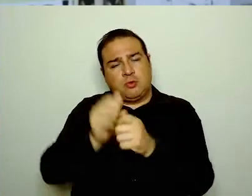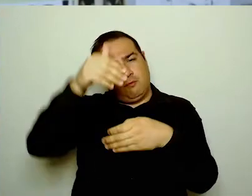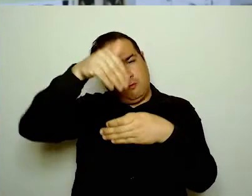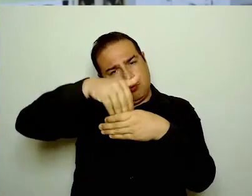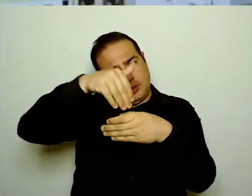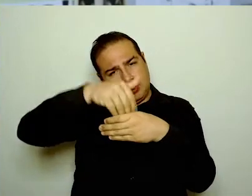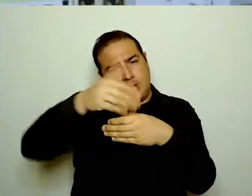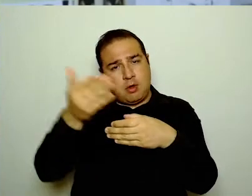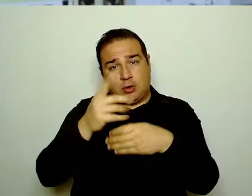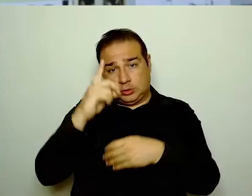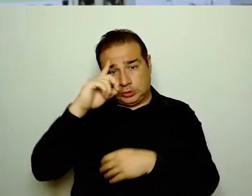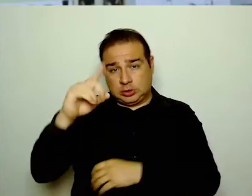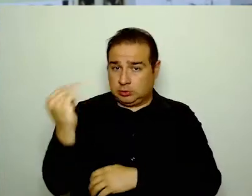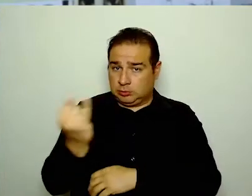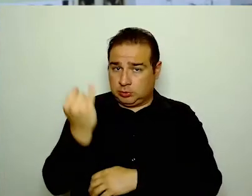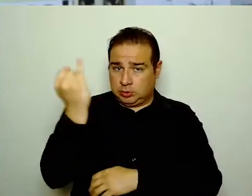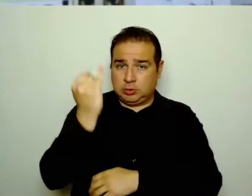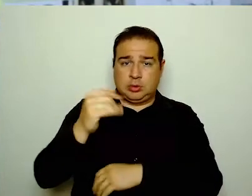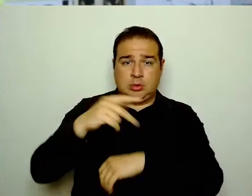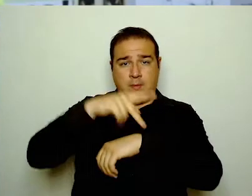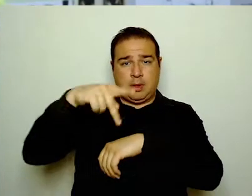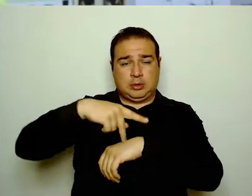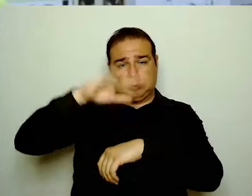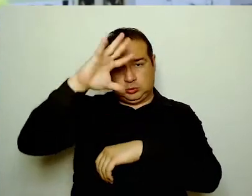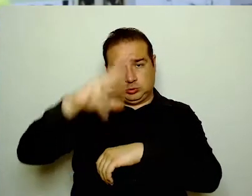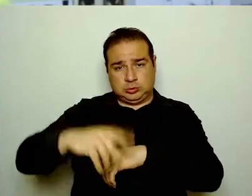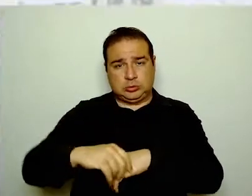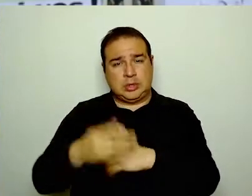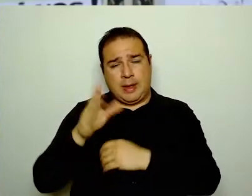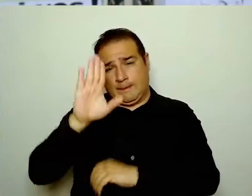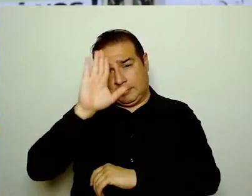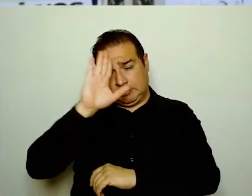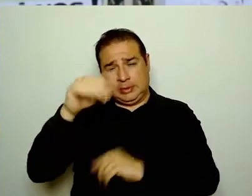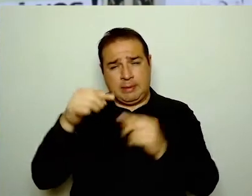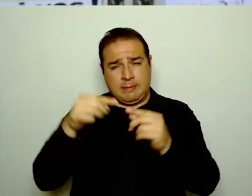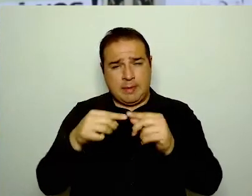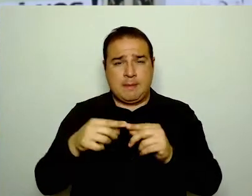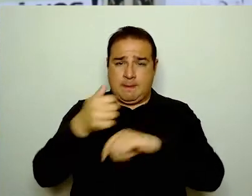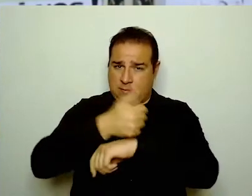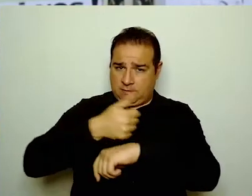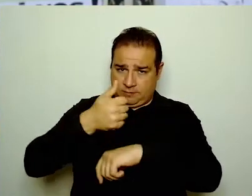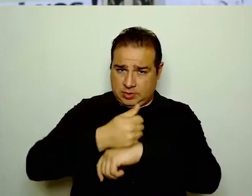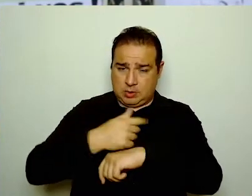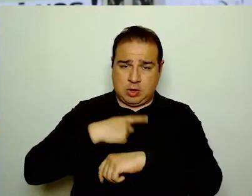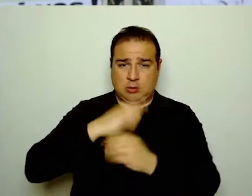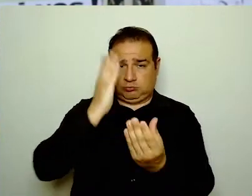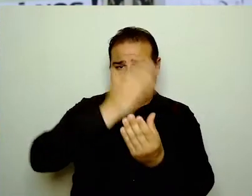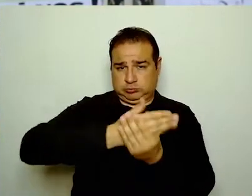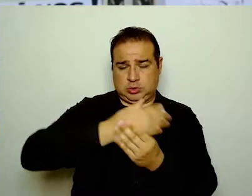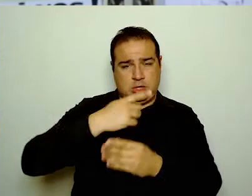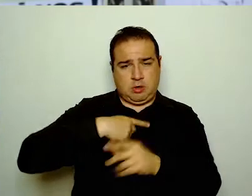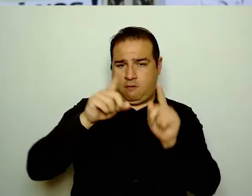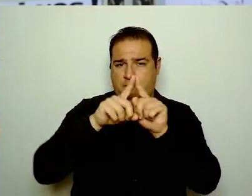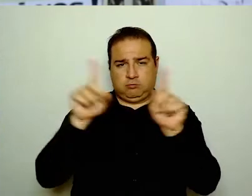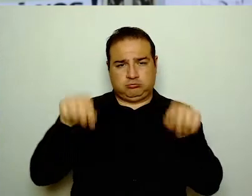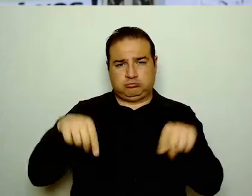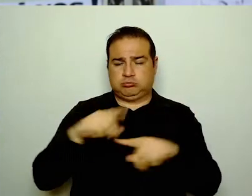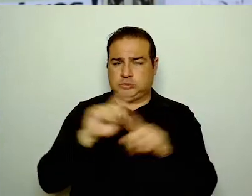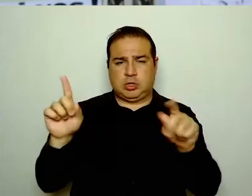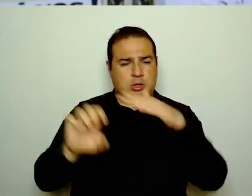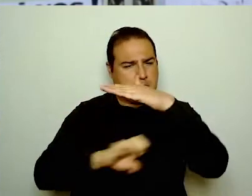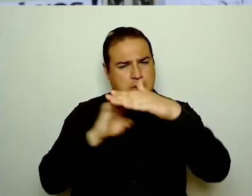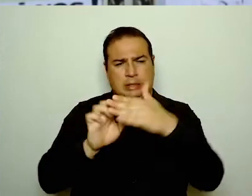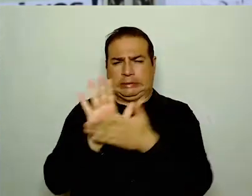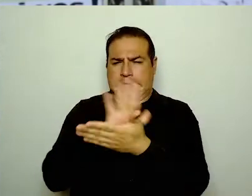de eleição nesse dia tão importante para a nação. Eu gostaria de ressaltar que a minha profissão é de taxista. Eu não